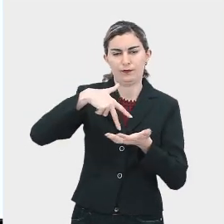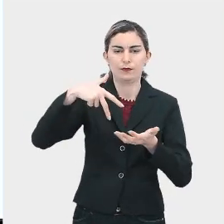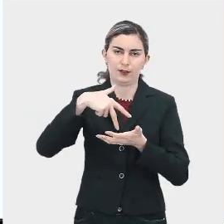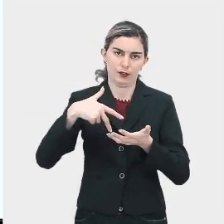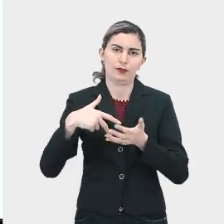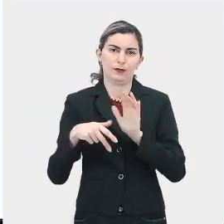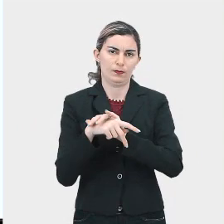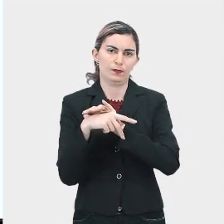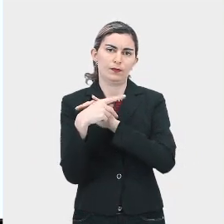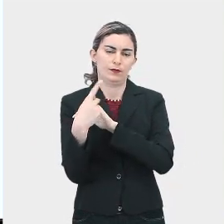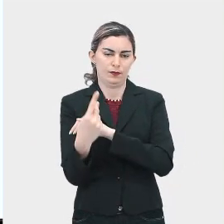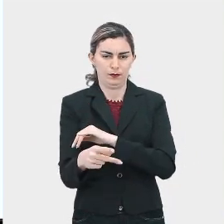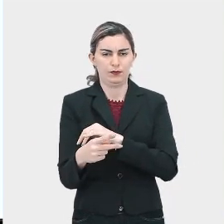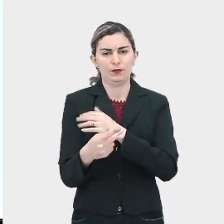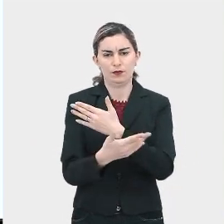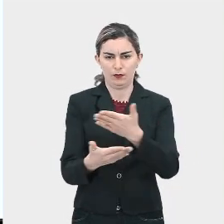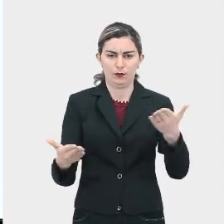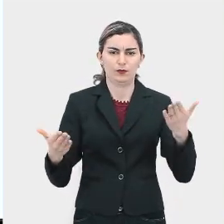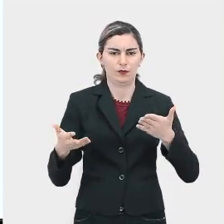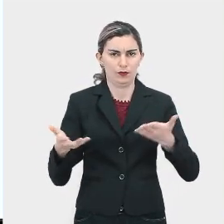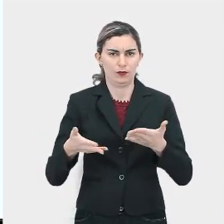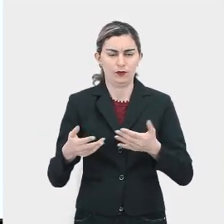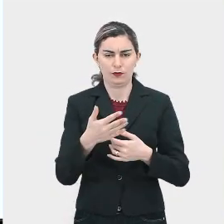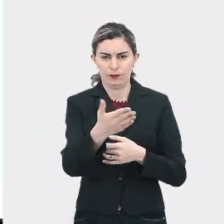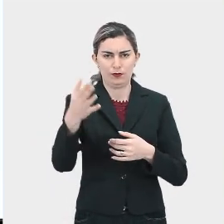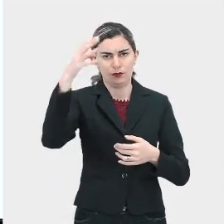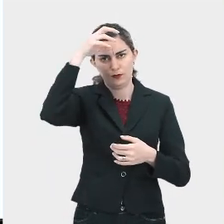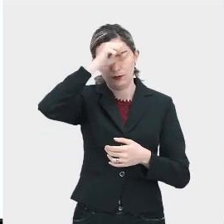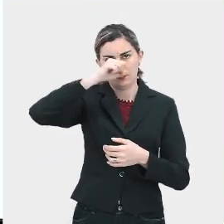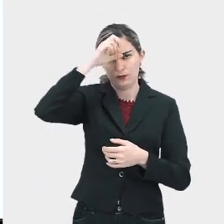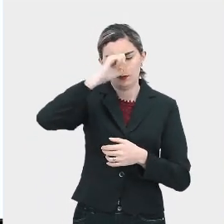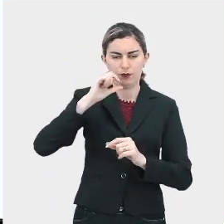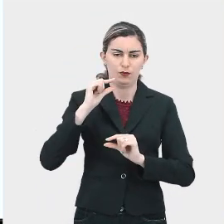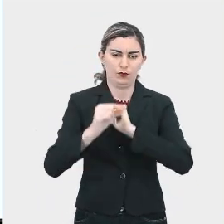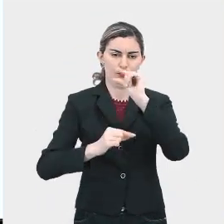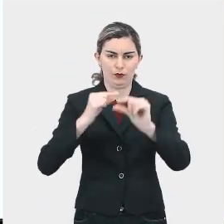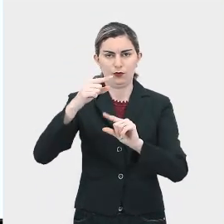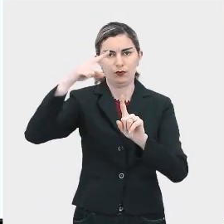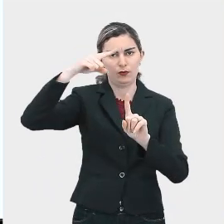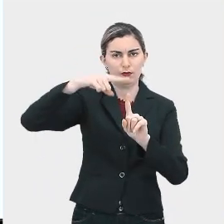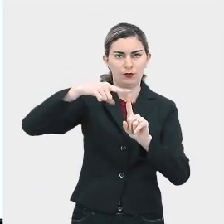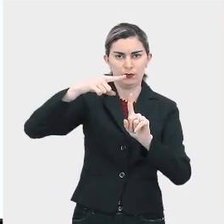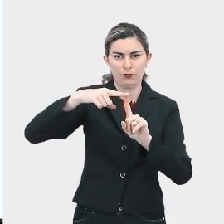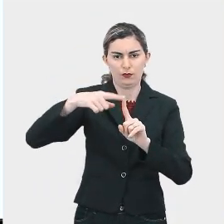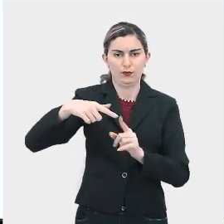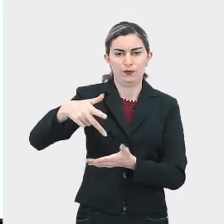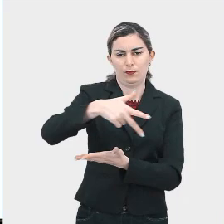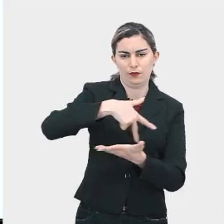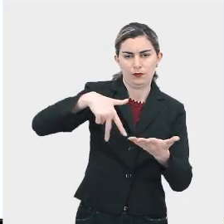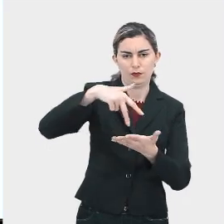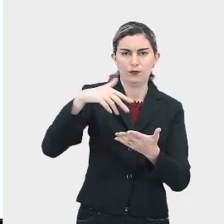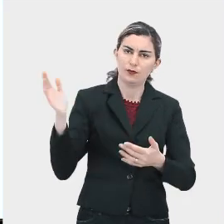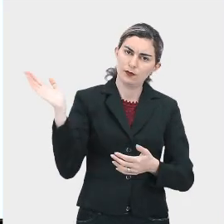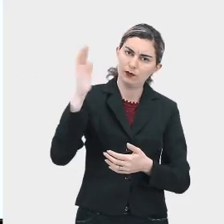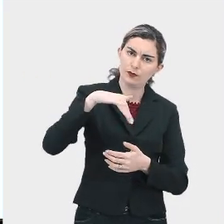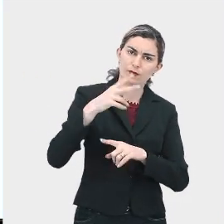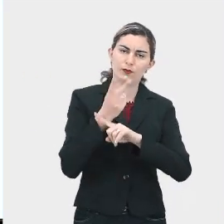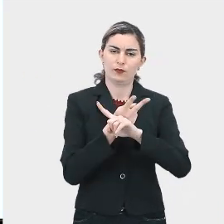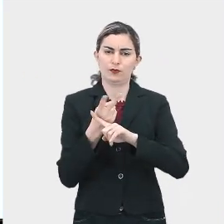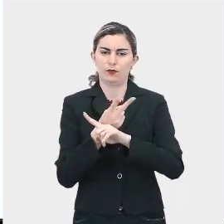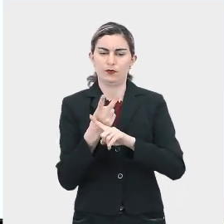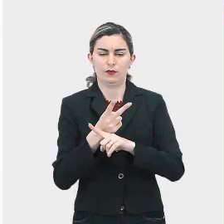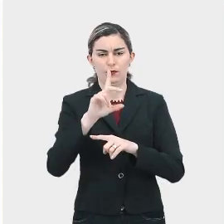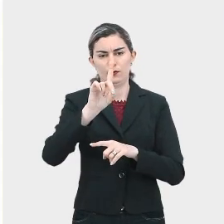dança especificamente. E aí agora que vocês já aprenderam um pouquinho dos tipos de dança, vamos lá procurar